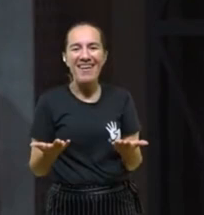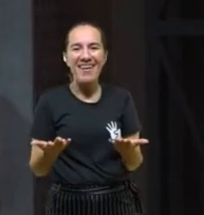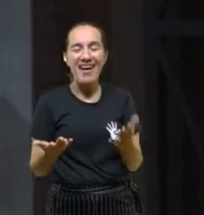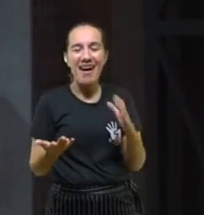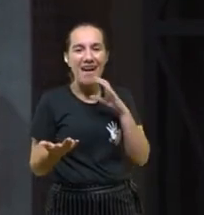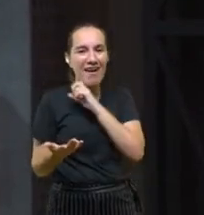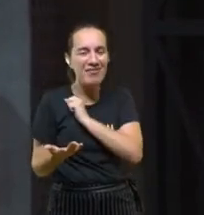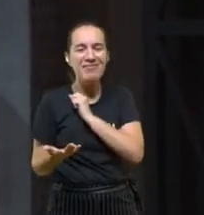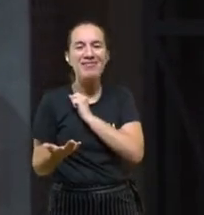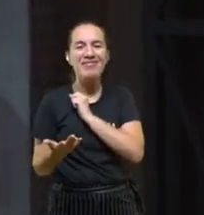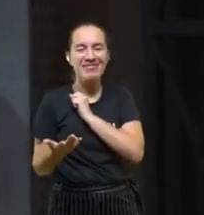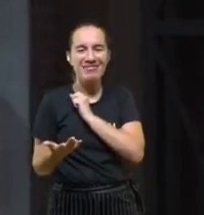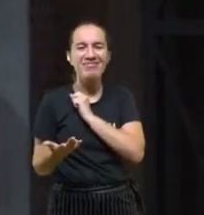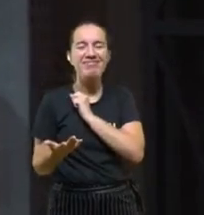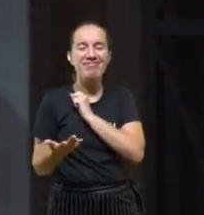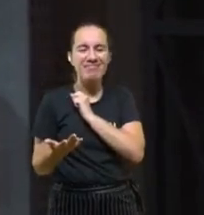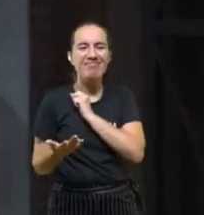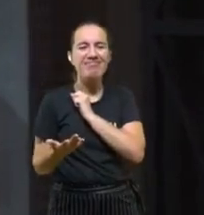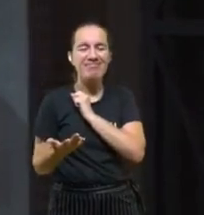Gente,